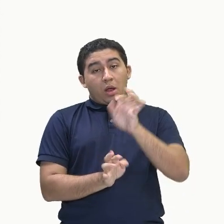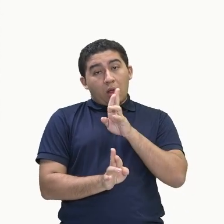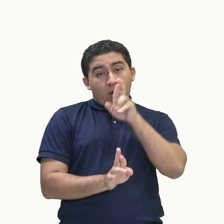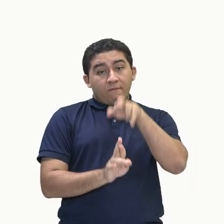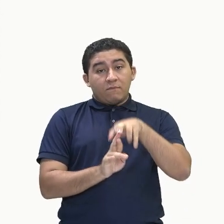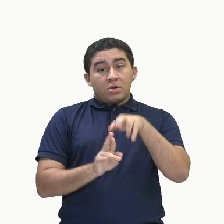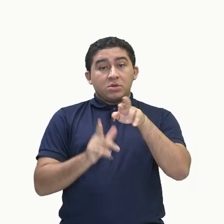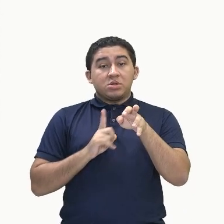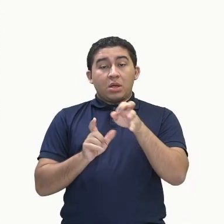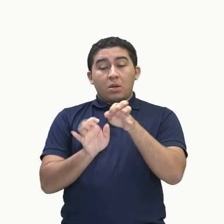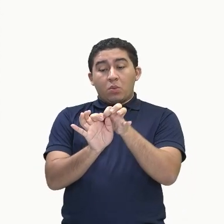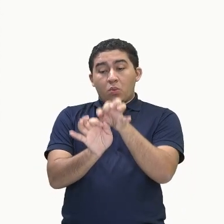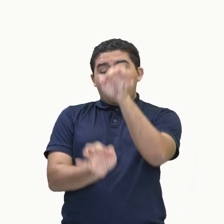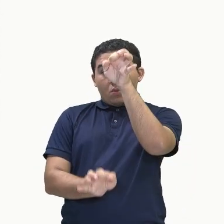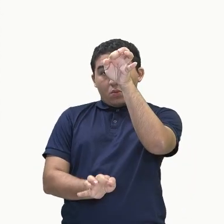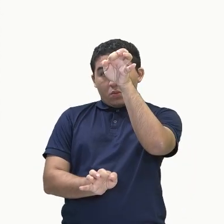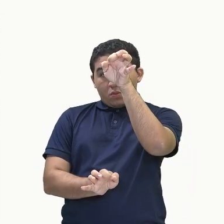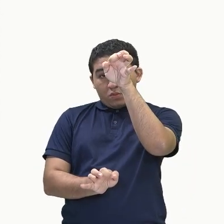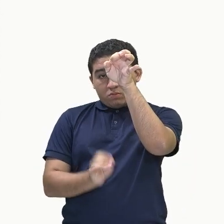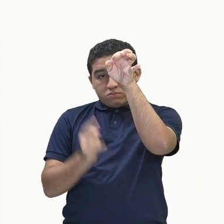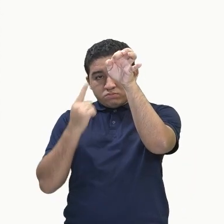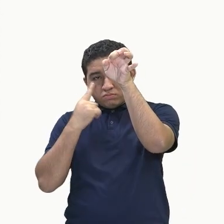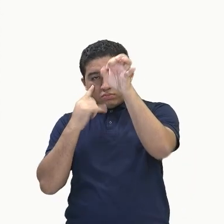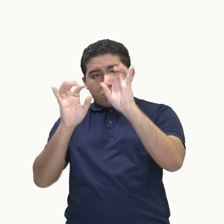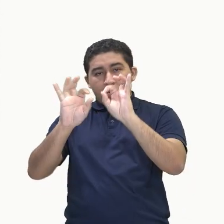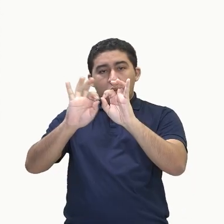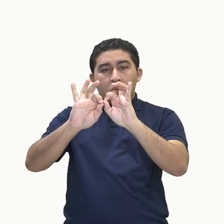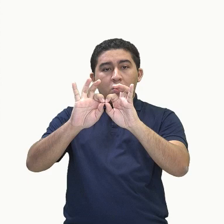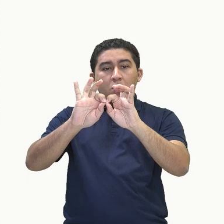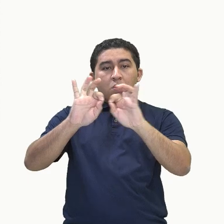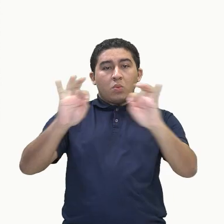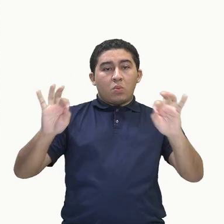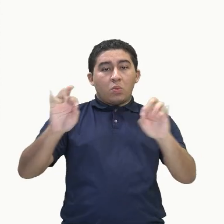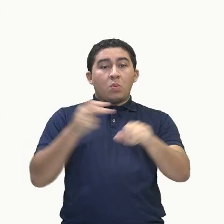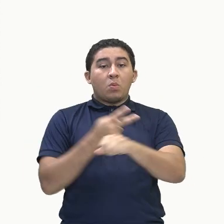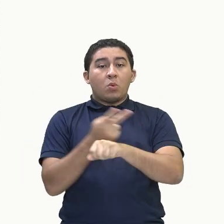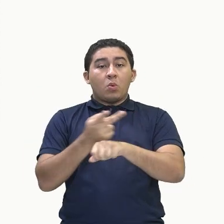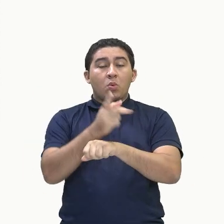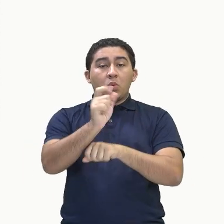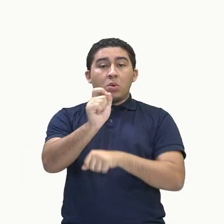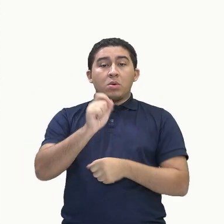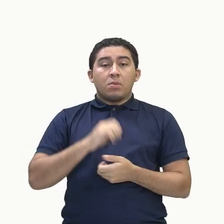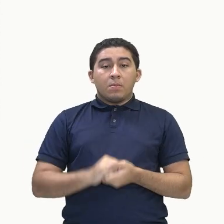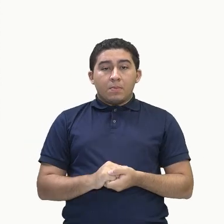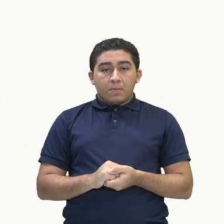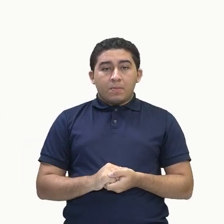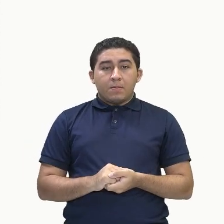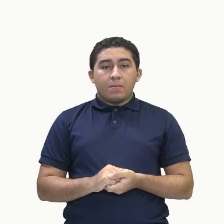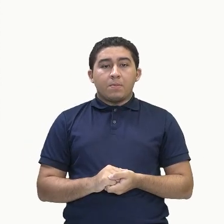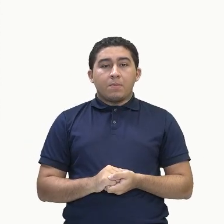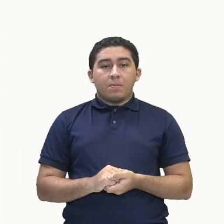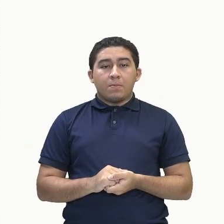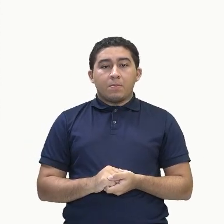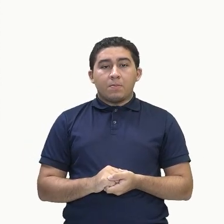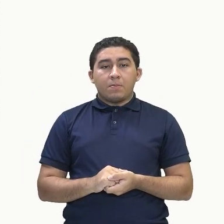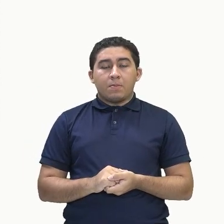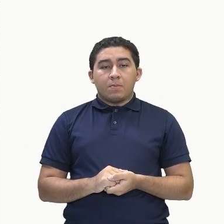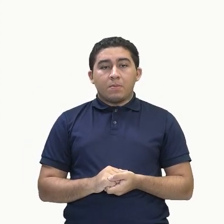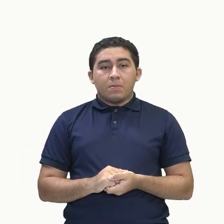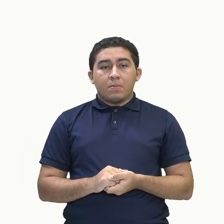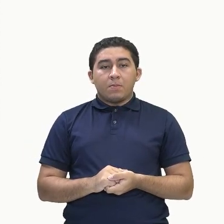meu meridiano de Greenwich, né? Então, eu já sei que essas minhas linhas, elas são traçadas aqui, olha,